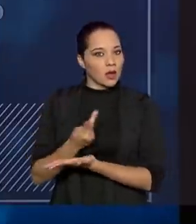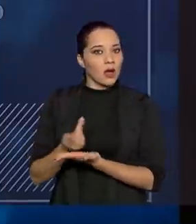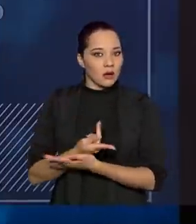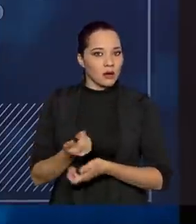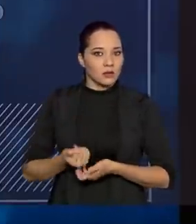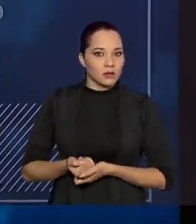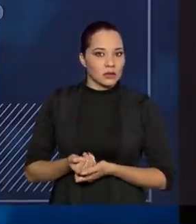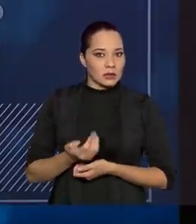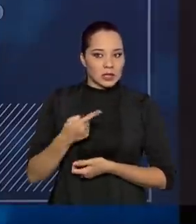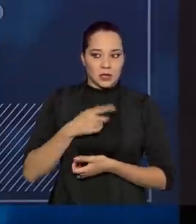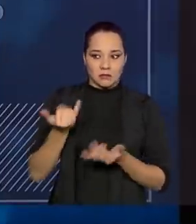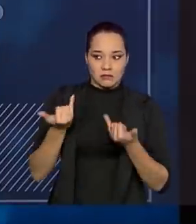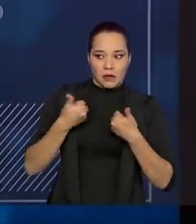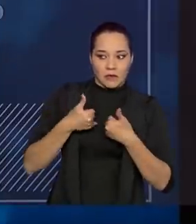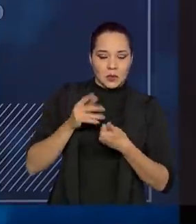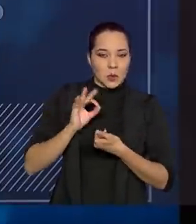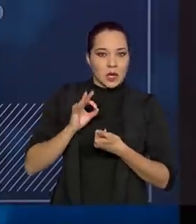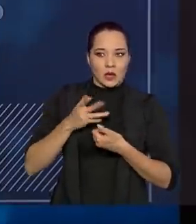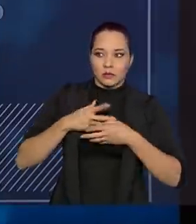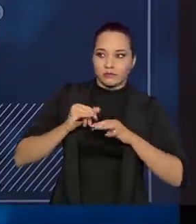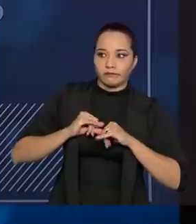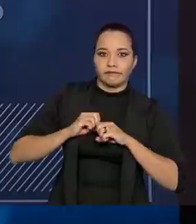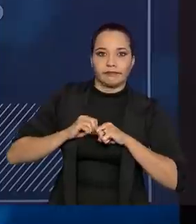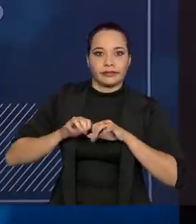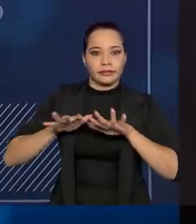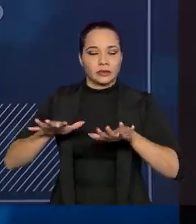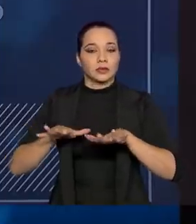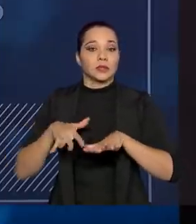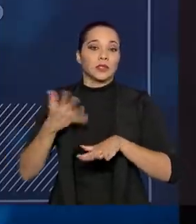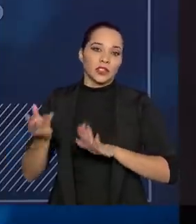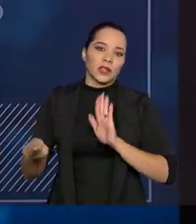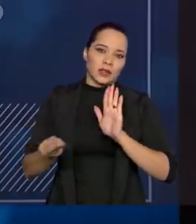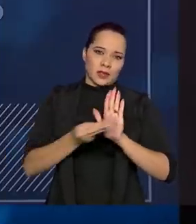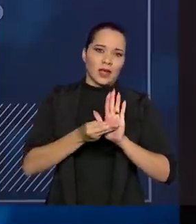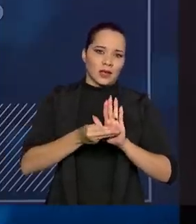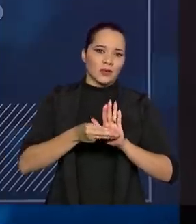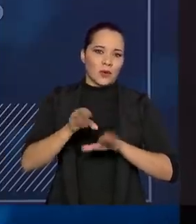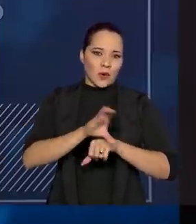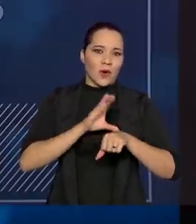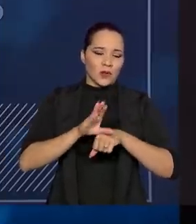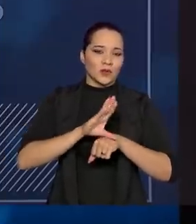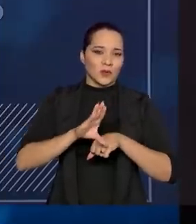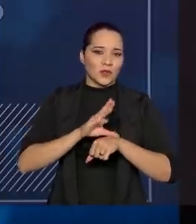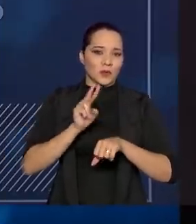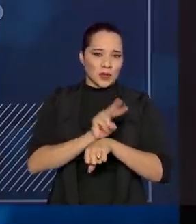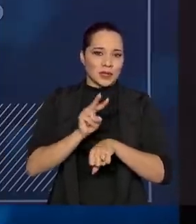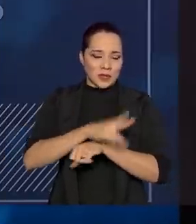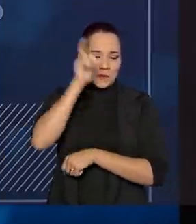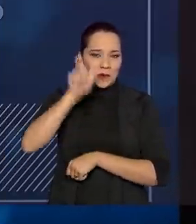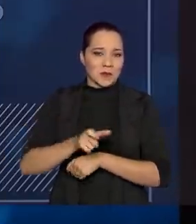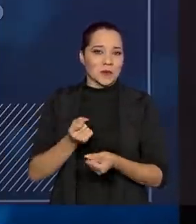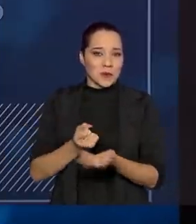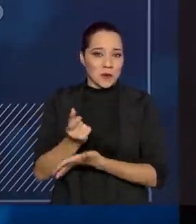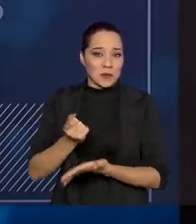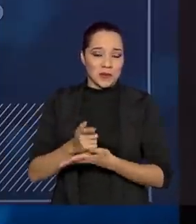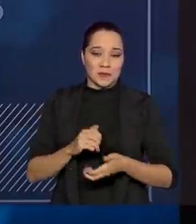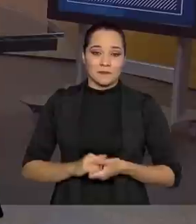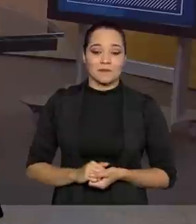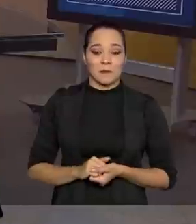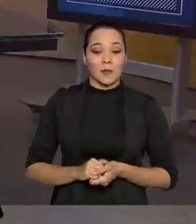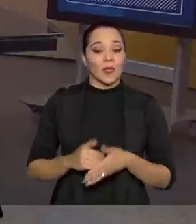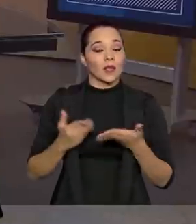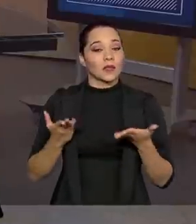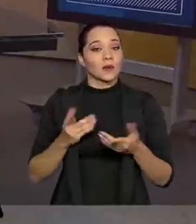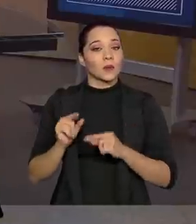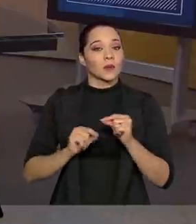né? Sem a devida informação a esse consumidor. Isso já está previsto no Código de Defesa do Consumidor, né? Então, na verdade, a nossa atuação é